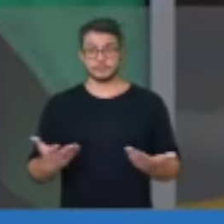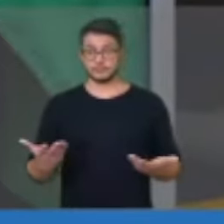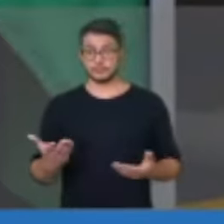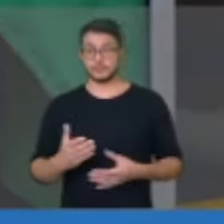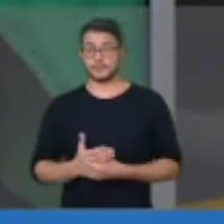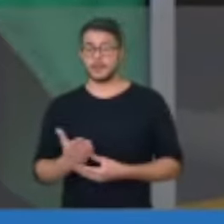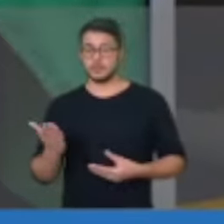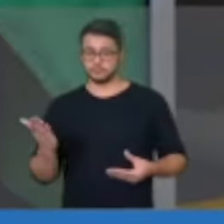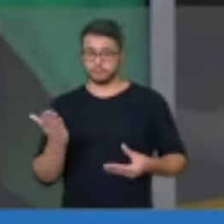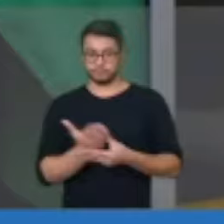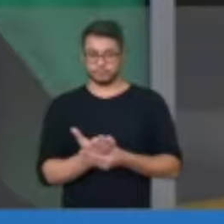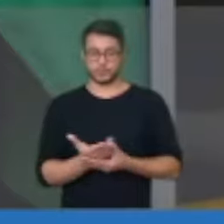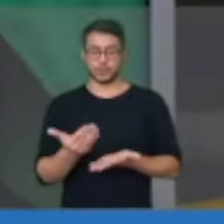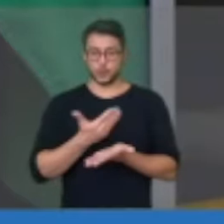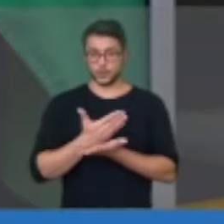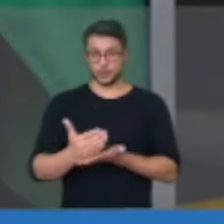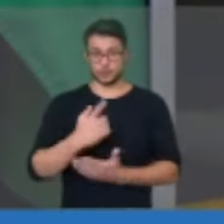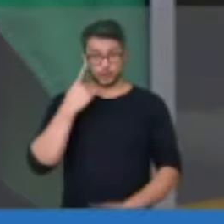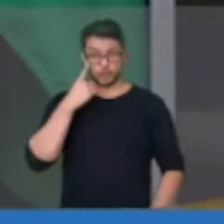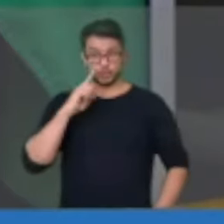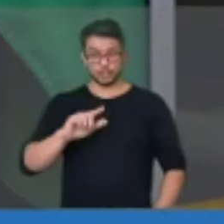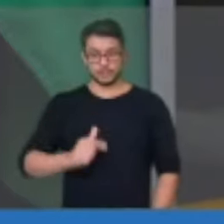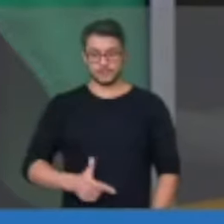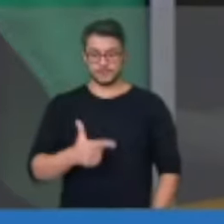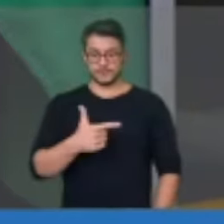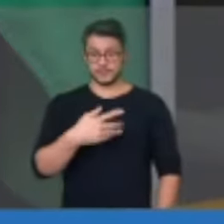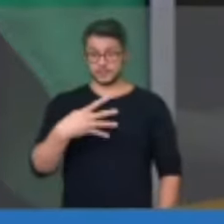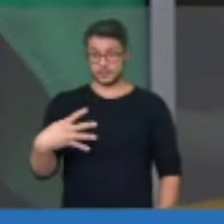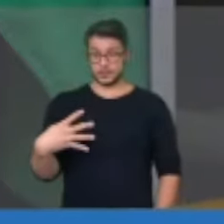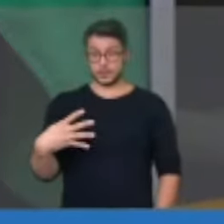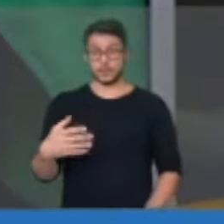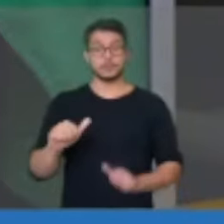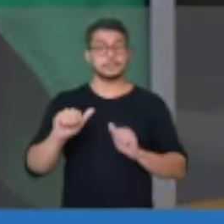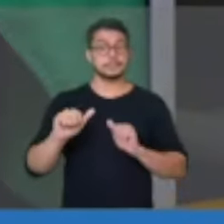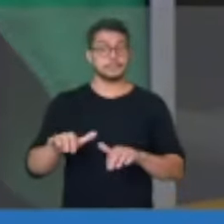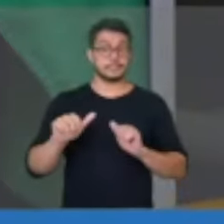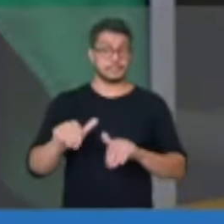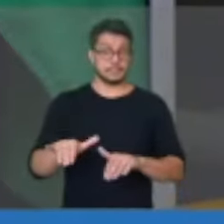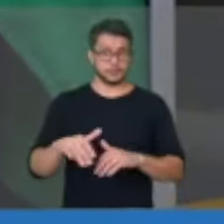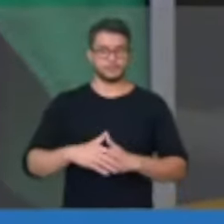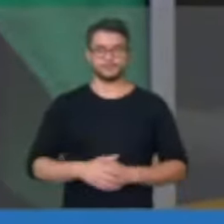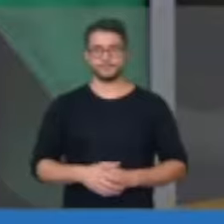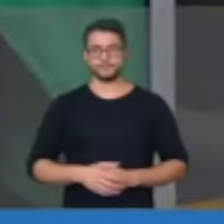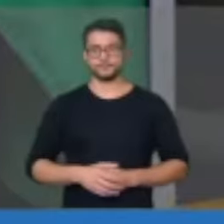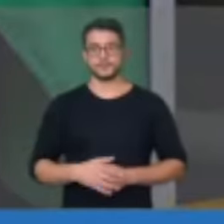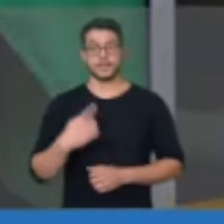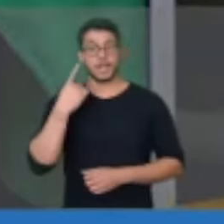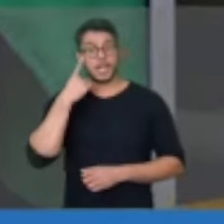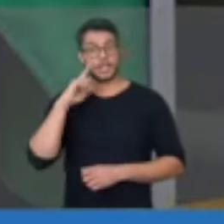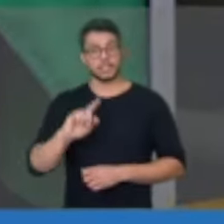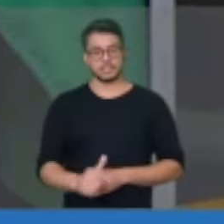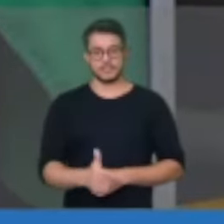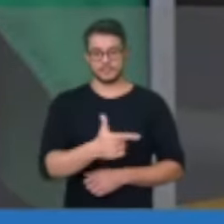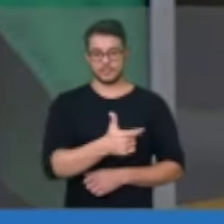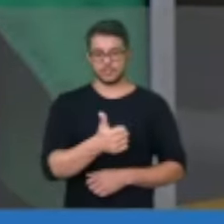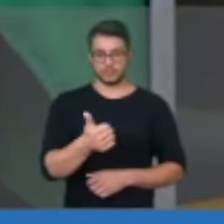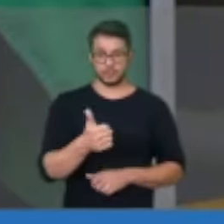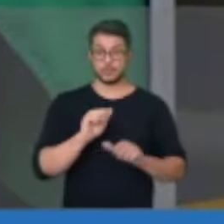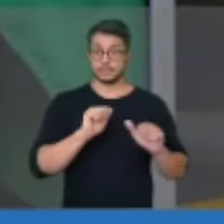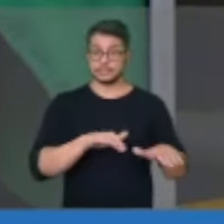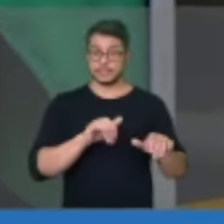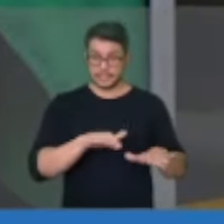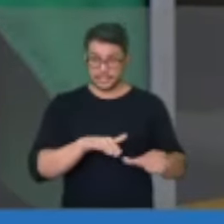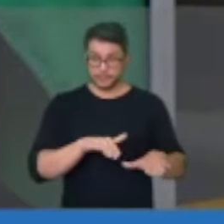no dia 24 de setembro. No dia 21 de setembro, a imprensa noticia que eu estava conversando com Elon